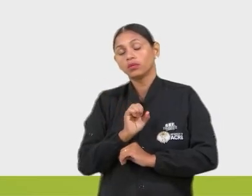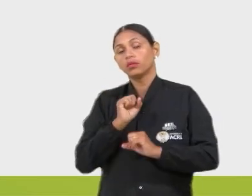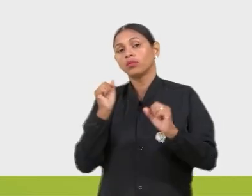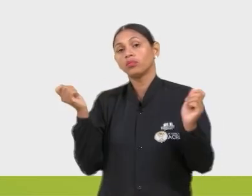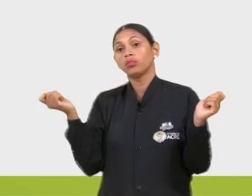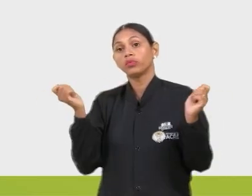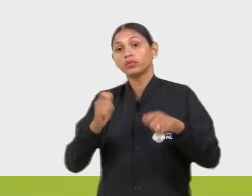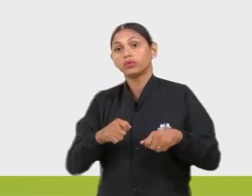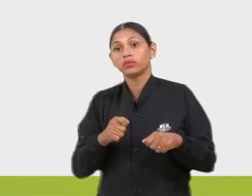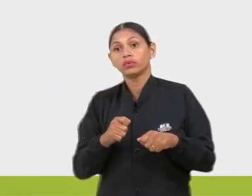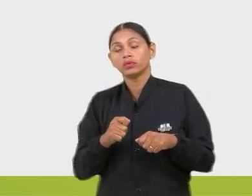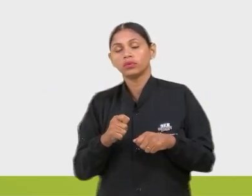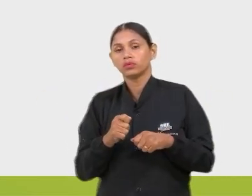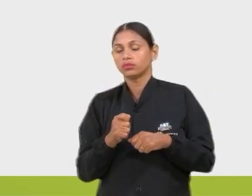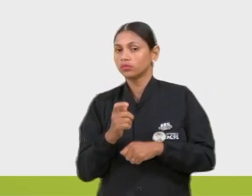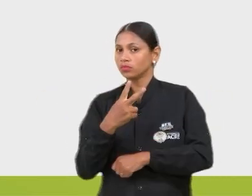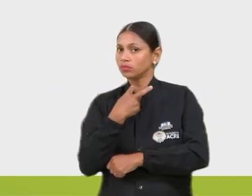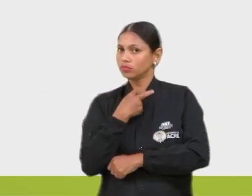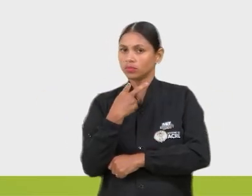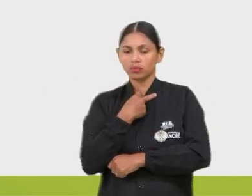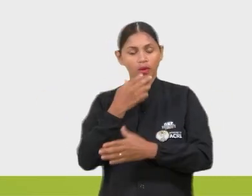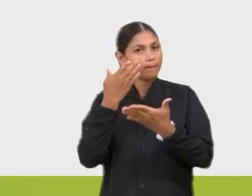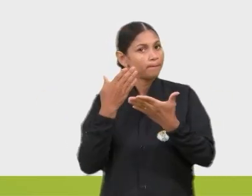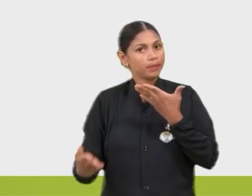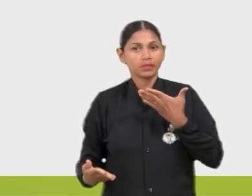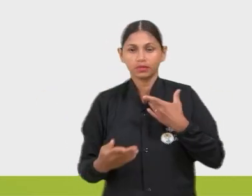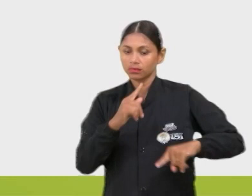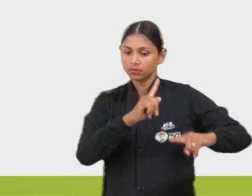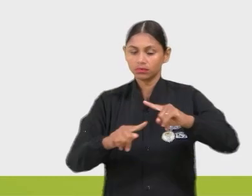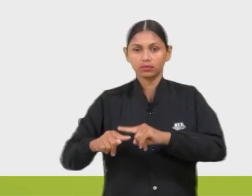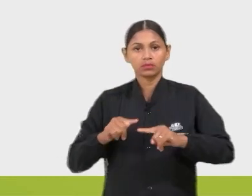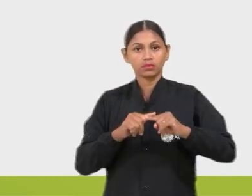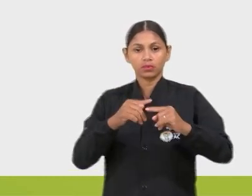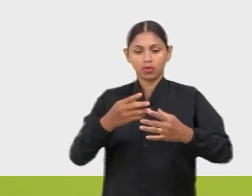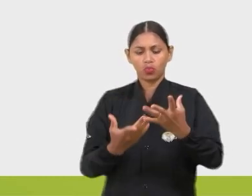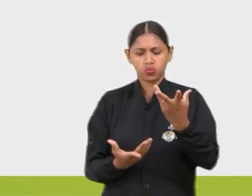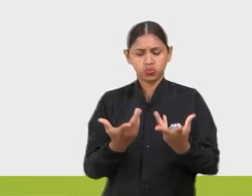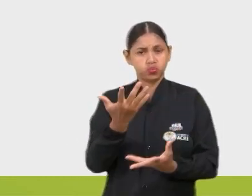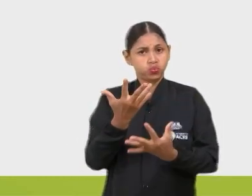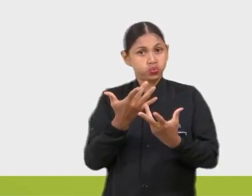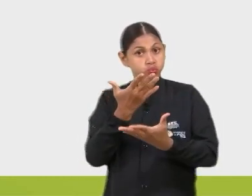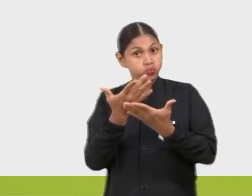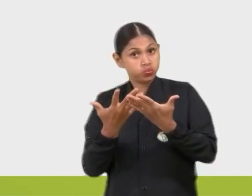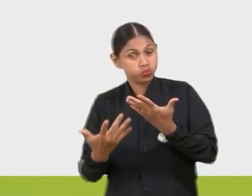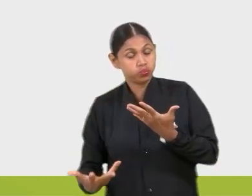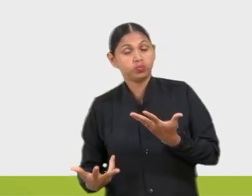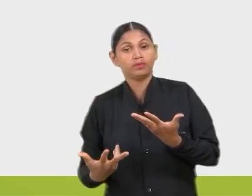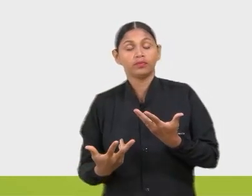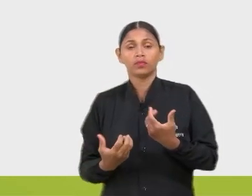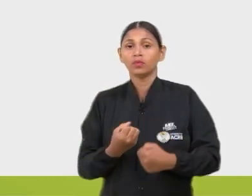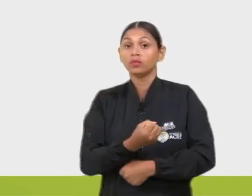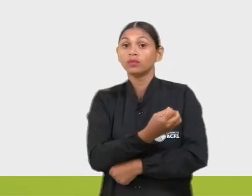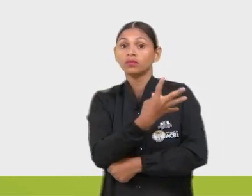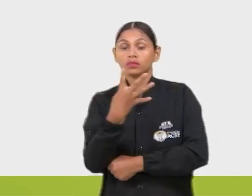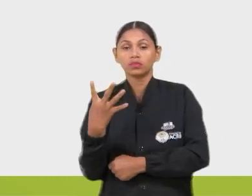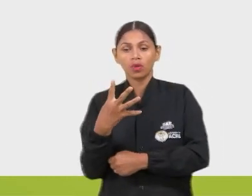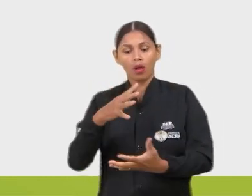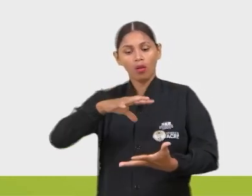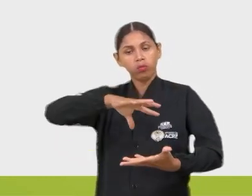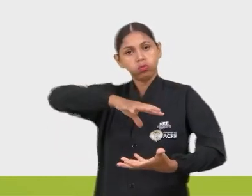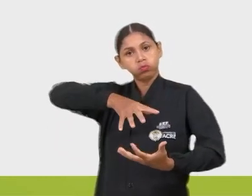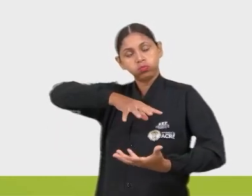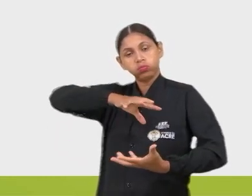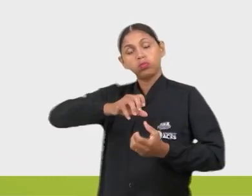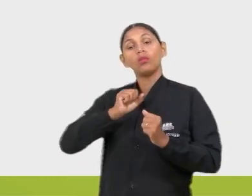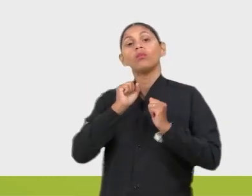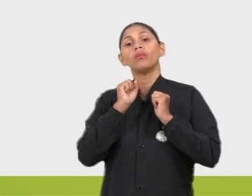não ocorra perca de material durante o processo de derretimento. Quantas dessas esferas poderão ser obtidas a